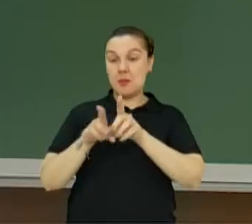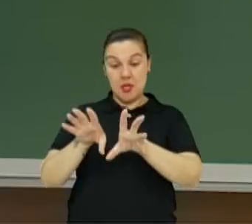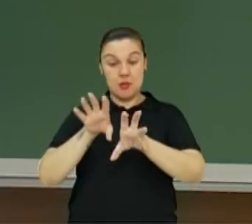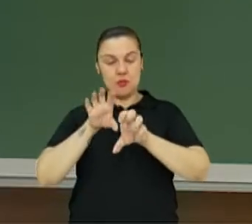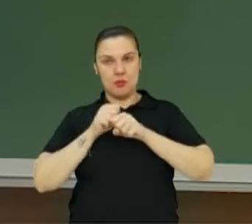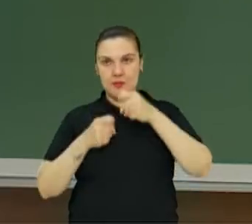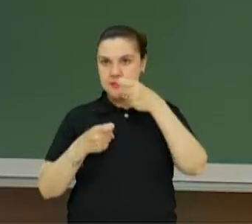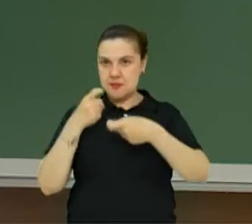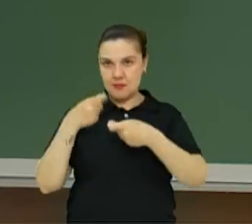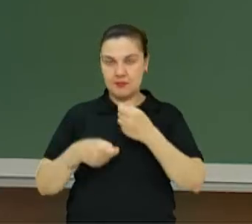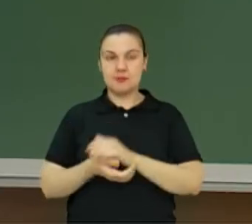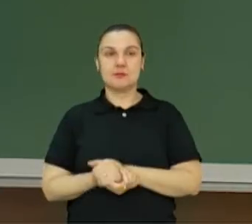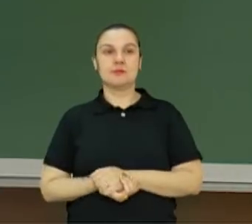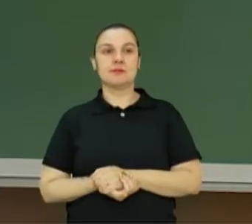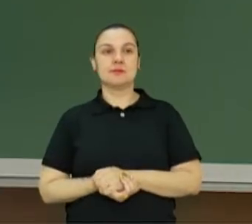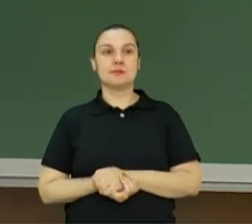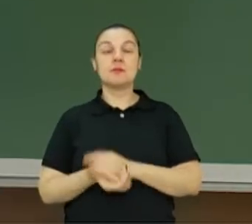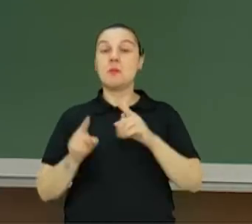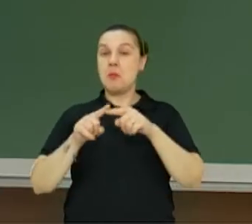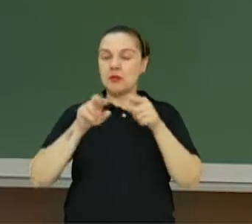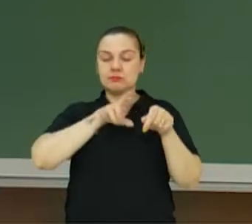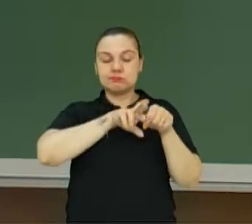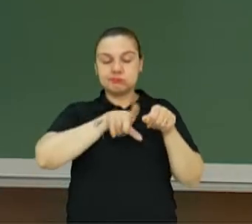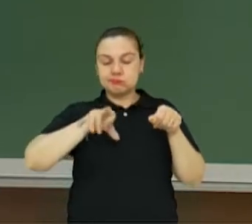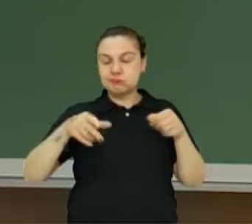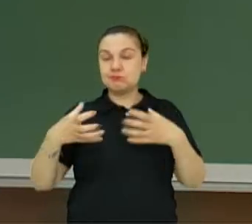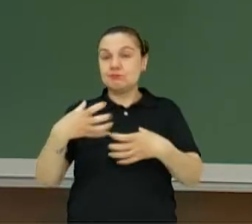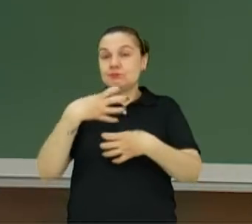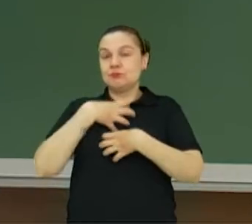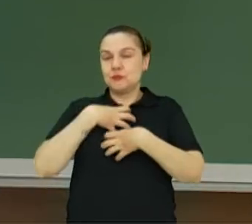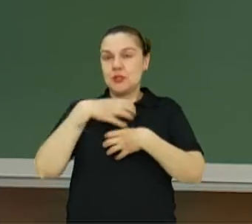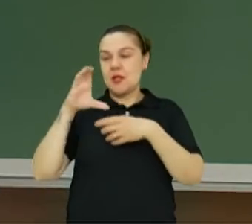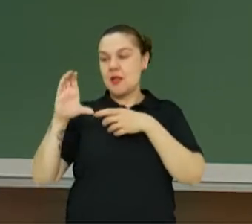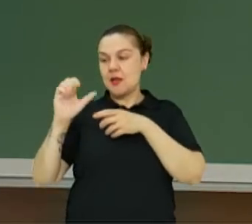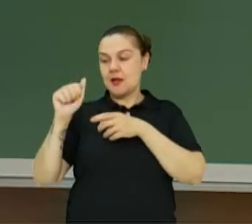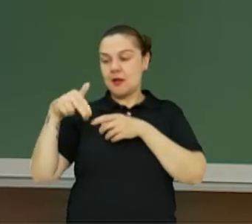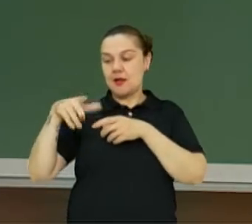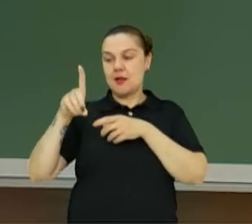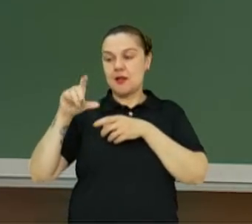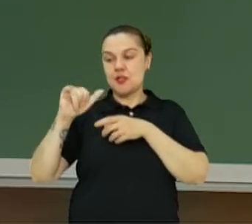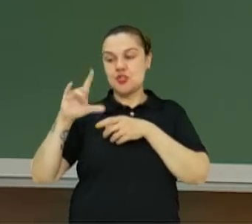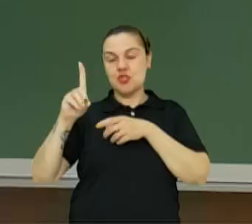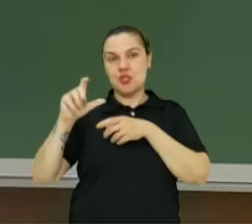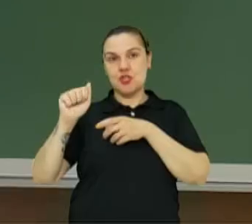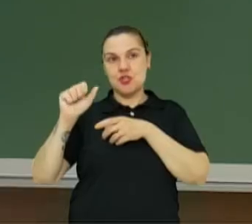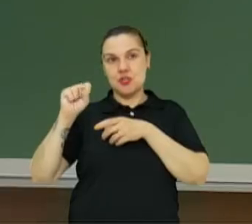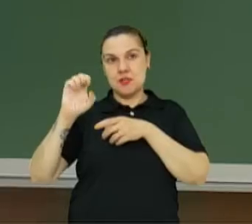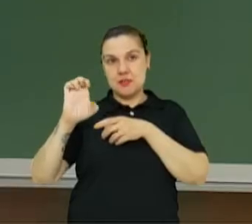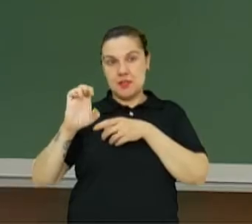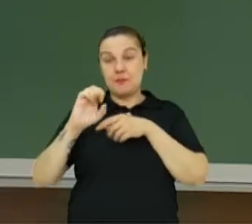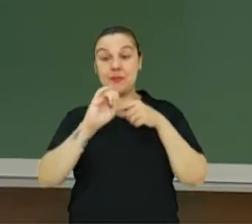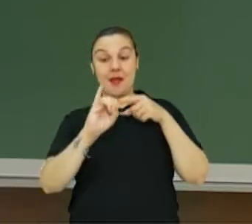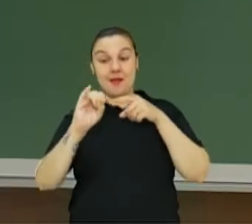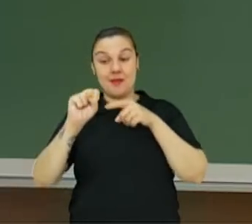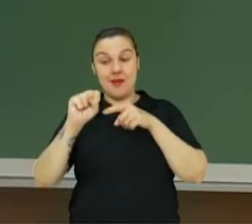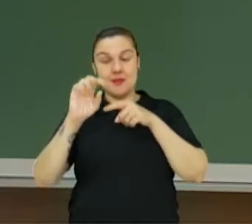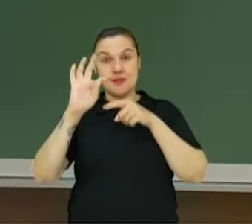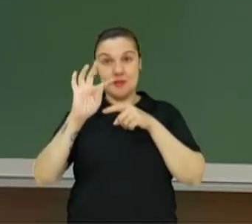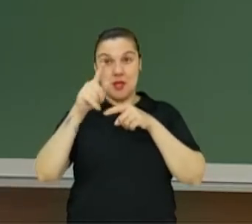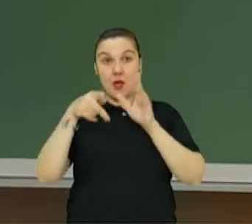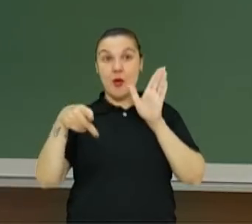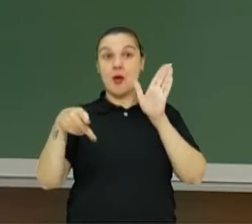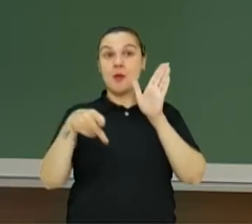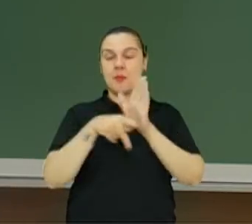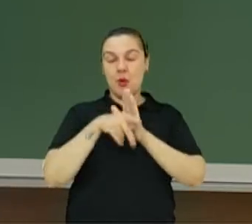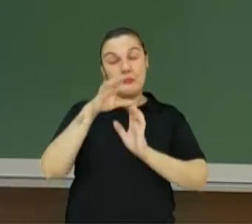transmitida sexualmente, tá? Então existem várias formas de candidíase. A que é chamada de IST é a